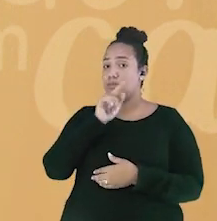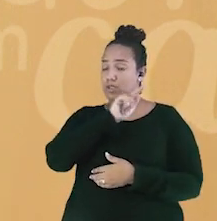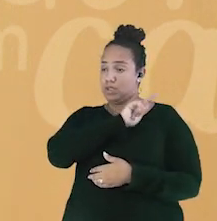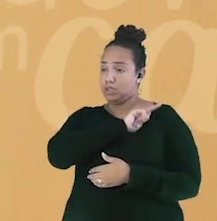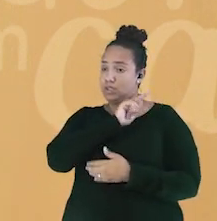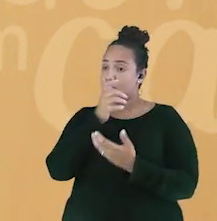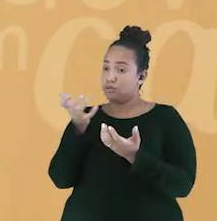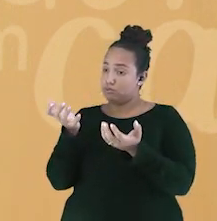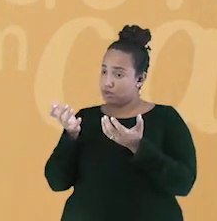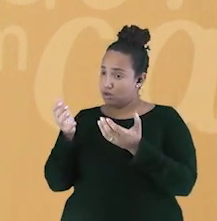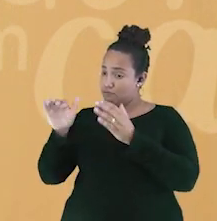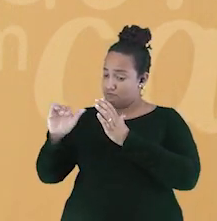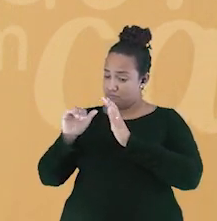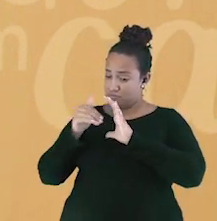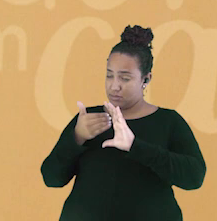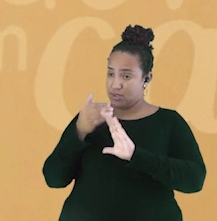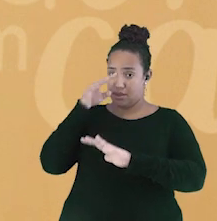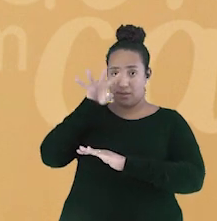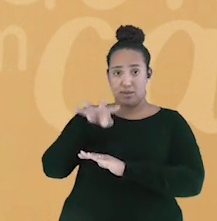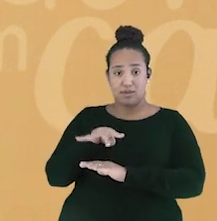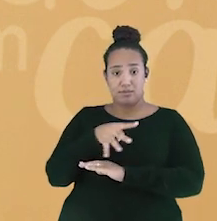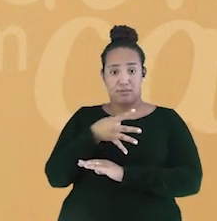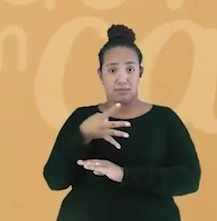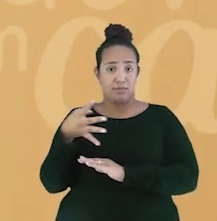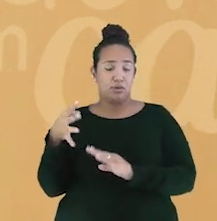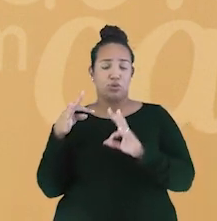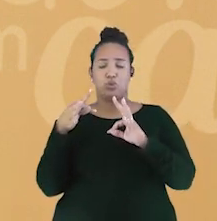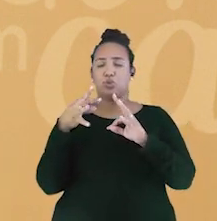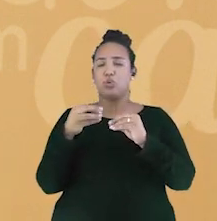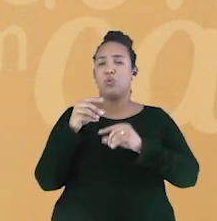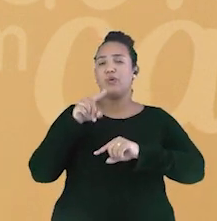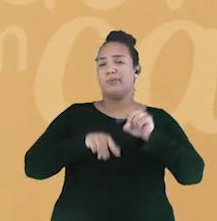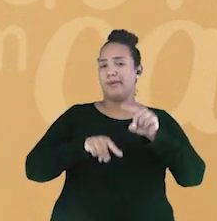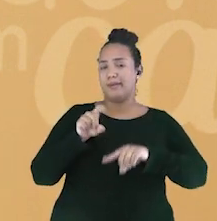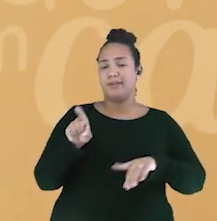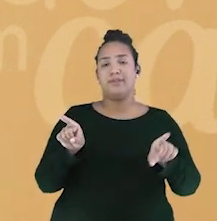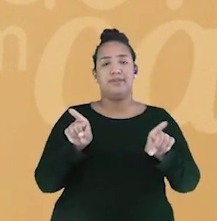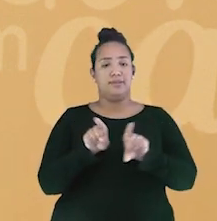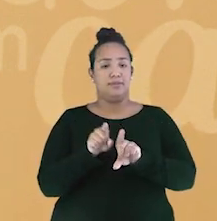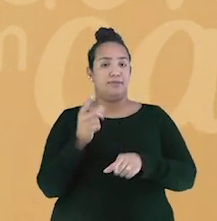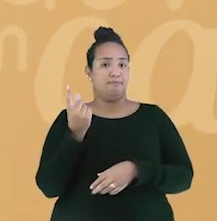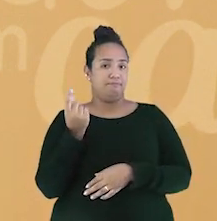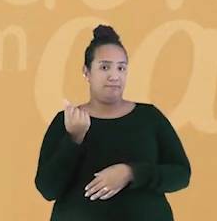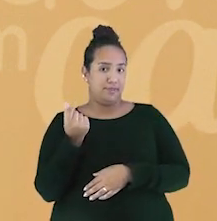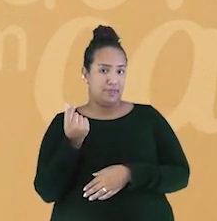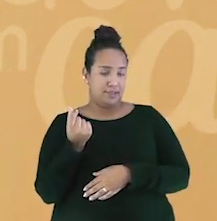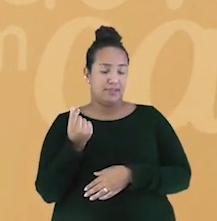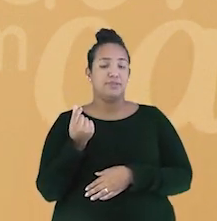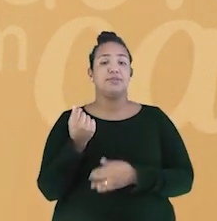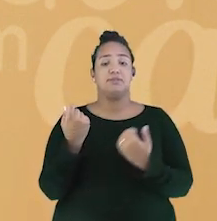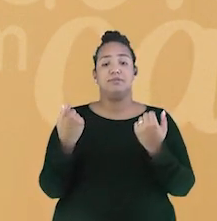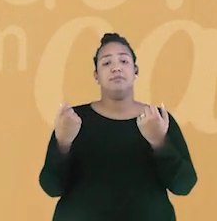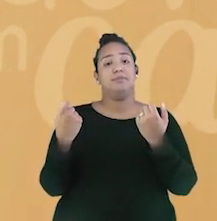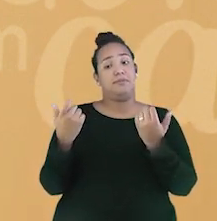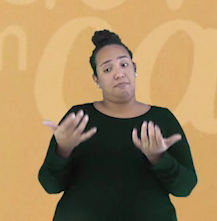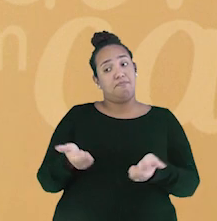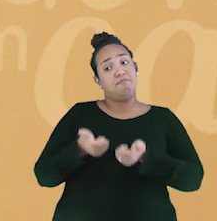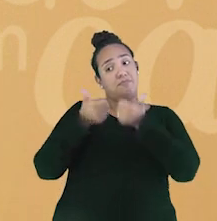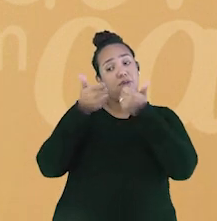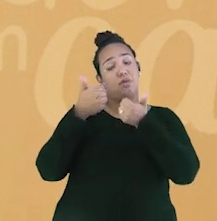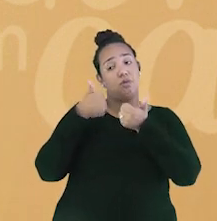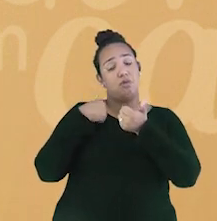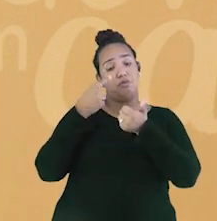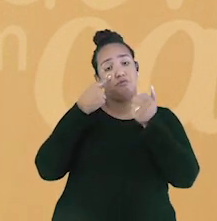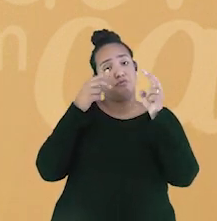receber uma tabela com todos os produtos e com seus respectivos preços de custo que ficaria melhor para ele